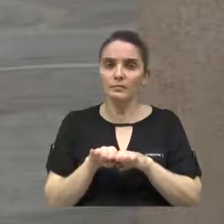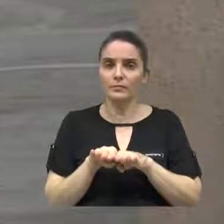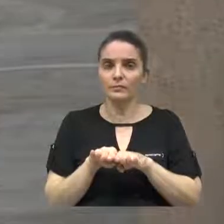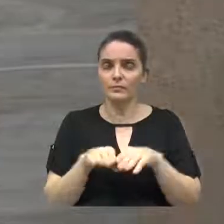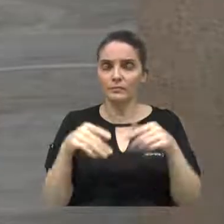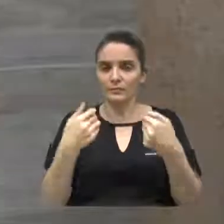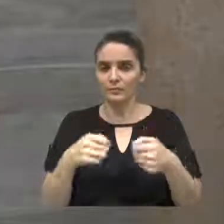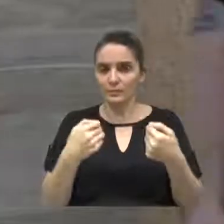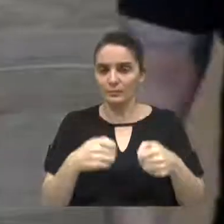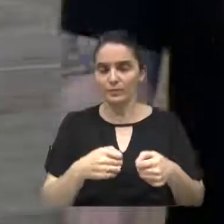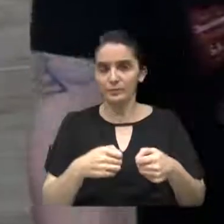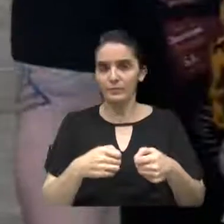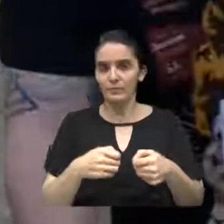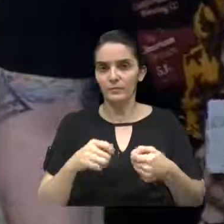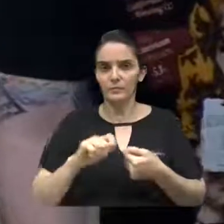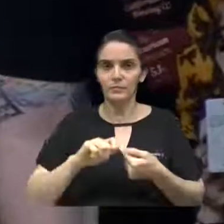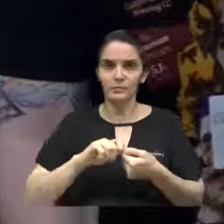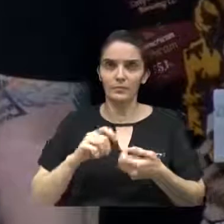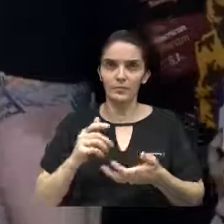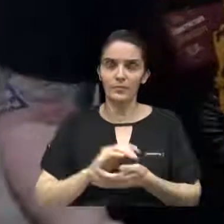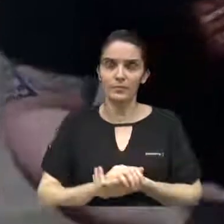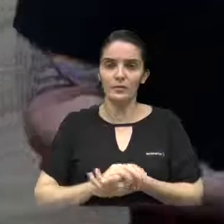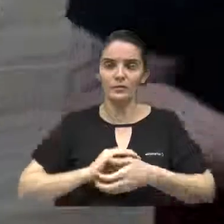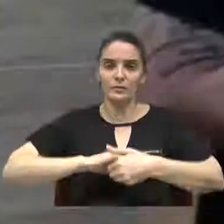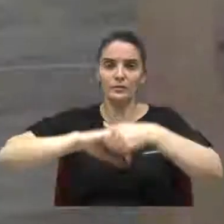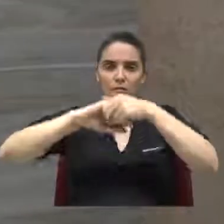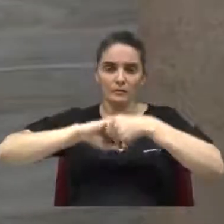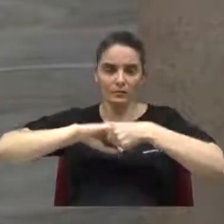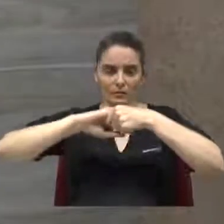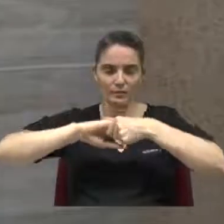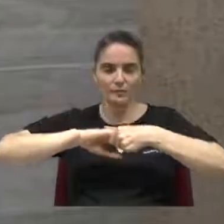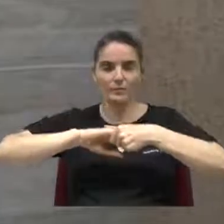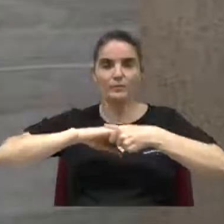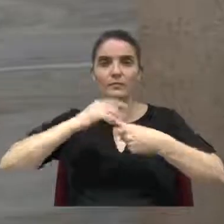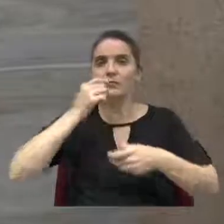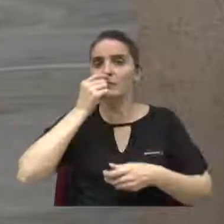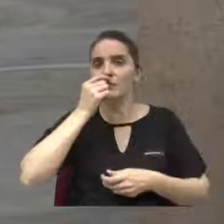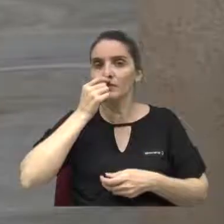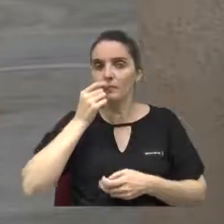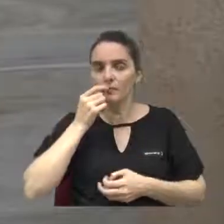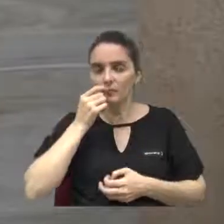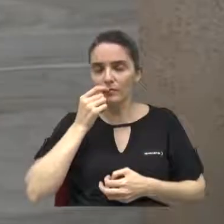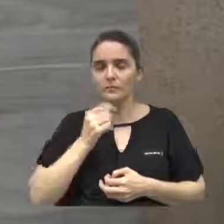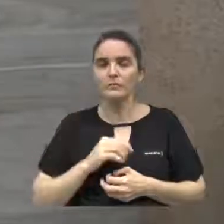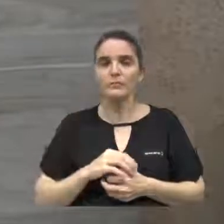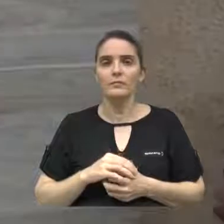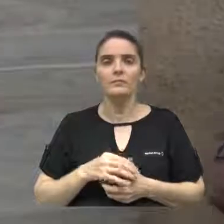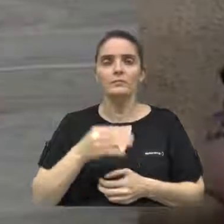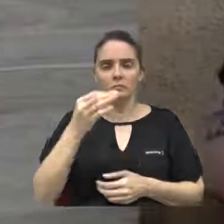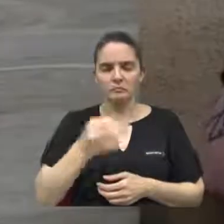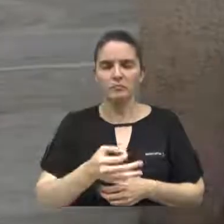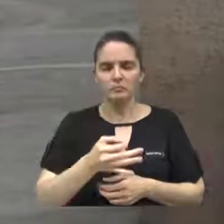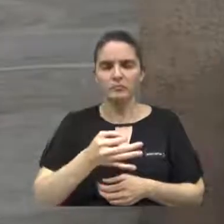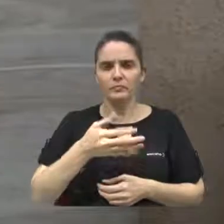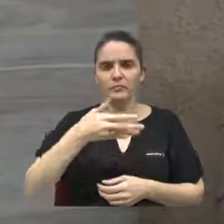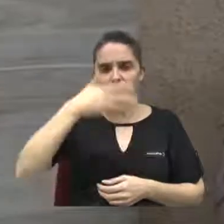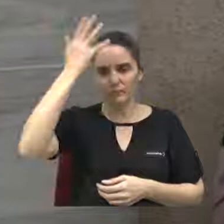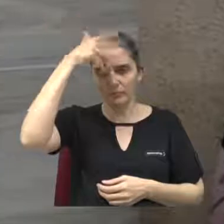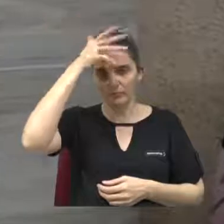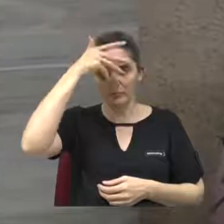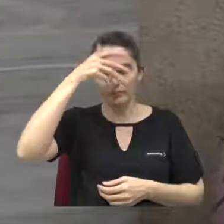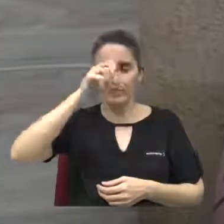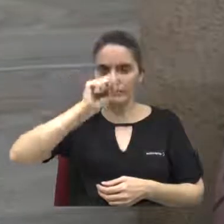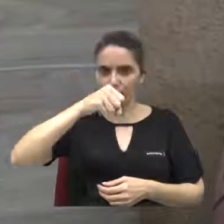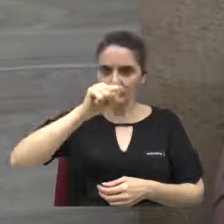colocados nesta situação. Então, parabéns ao vereador Estevão, com certeza, Meu voto